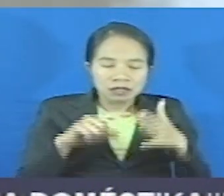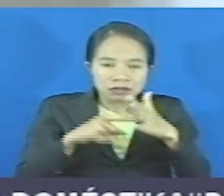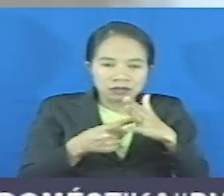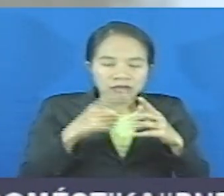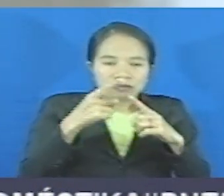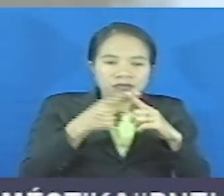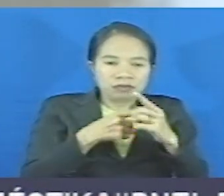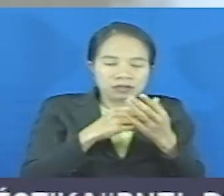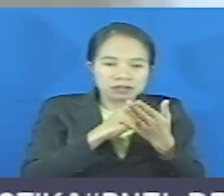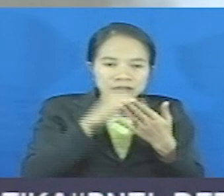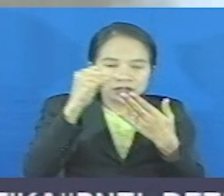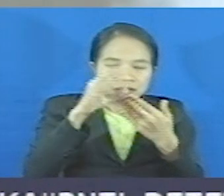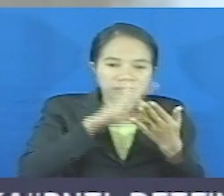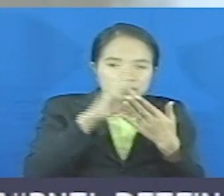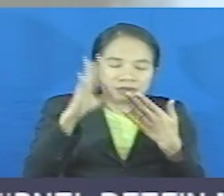coto glua.